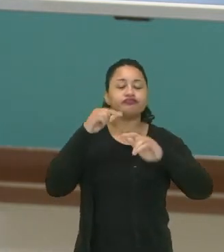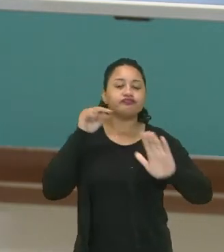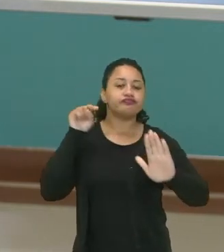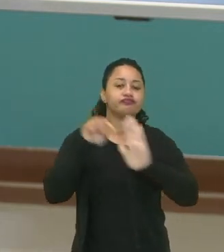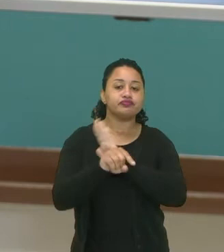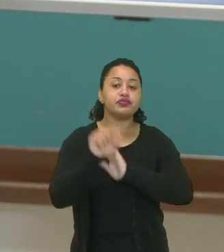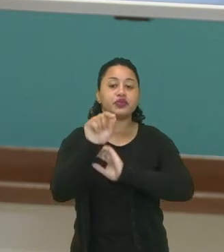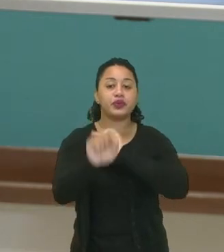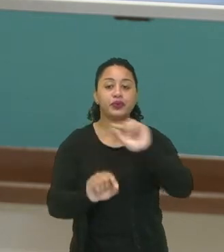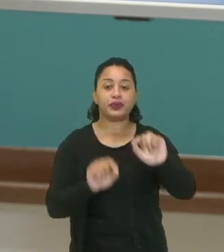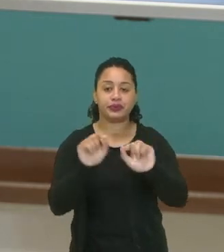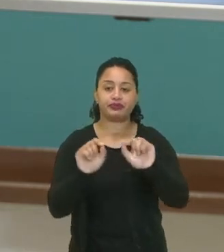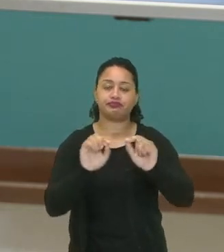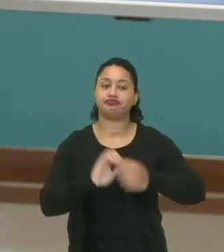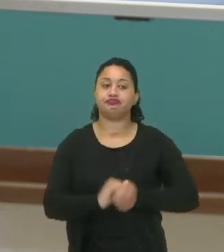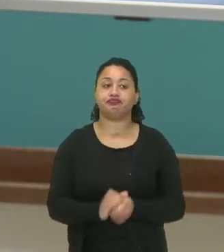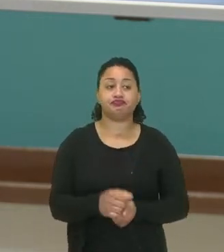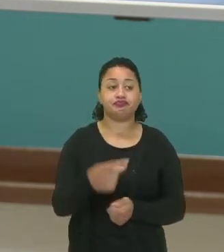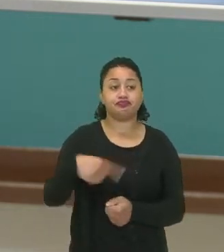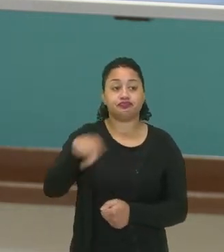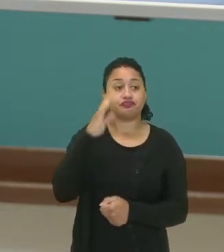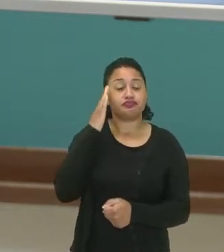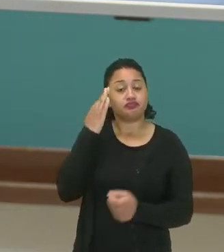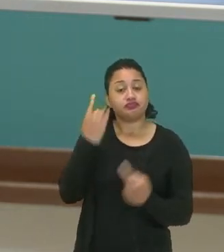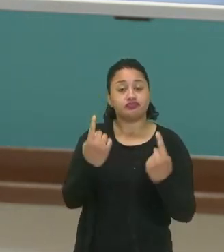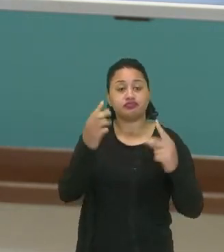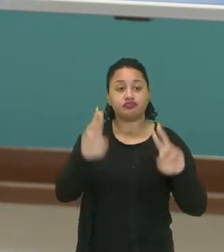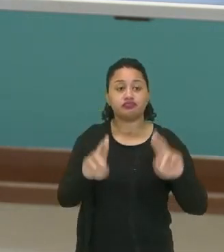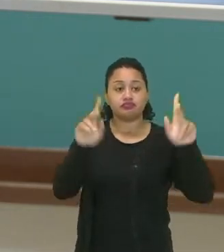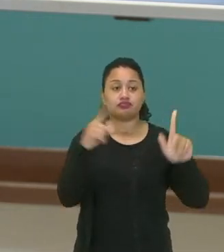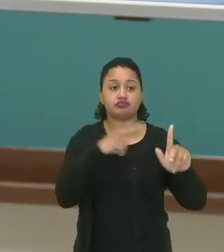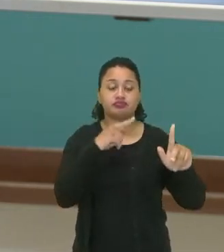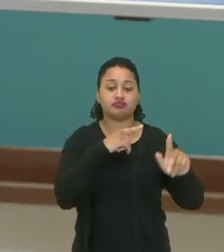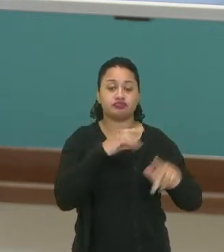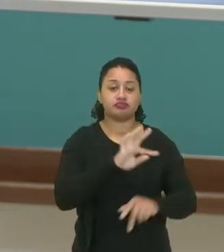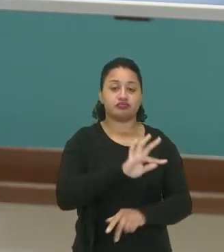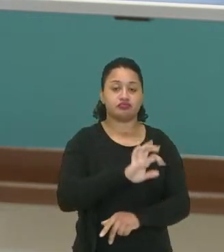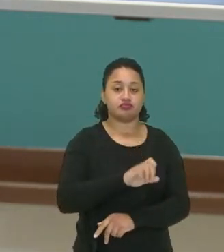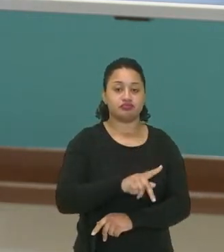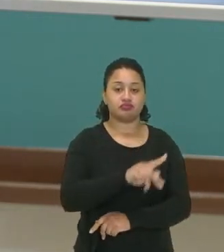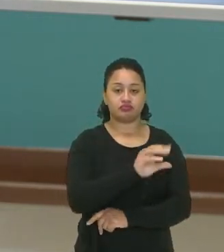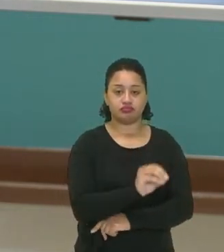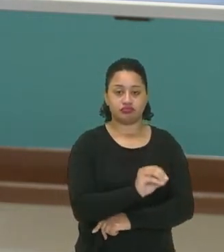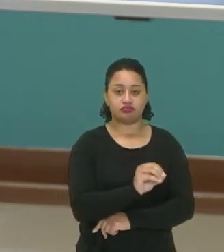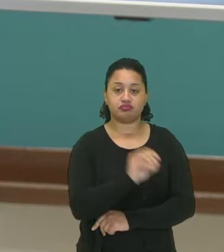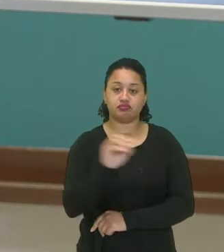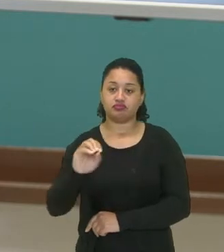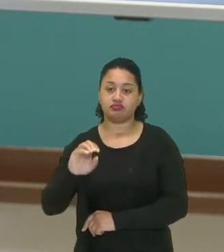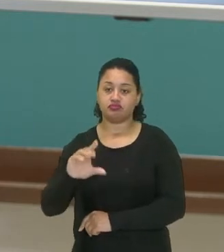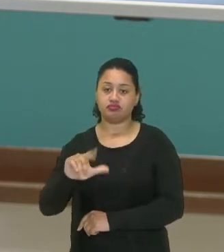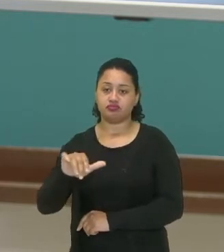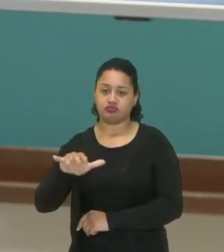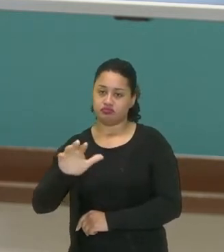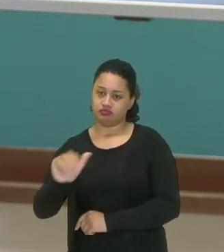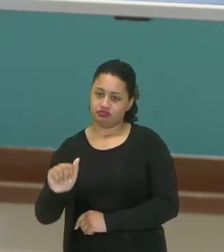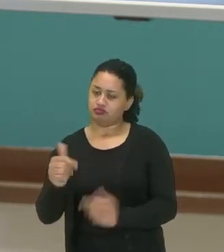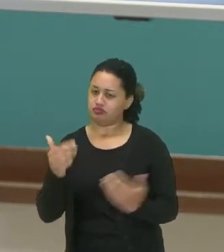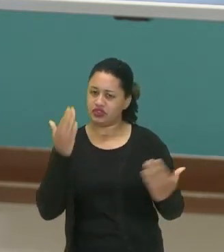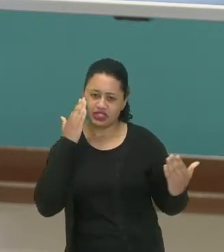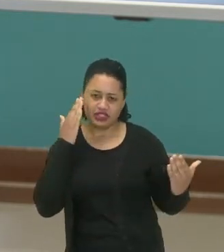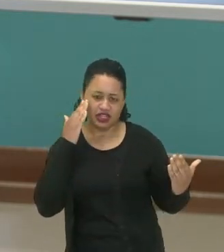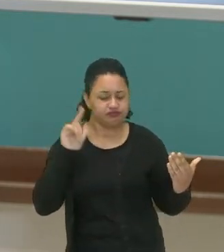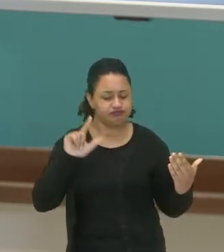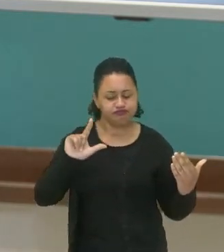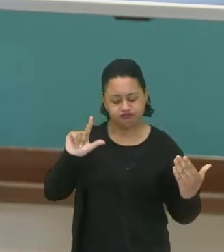aprofundá-las. Vamos ver aqui então. Vocês sabem a diferença então entre tempo e clima? Então, nós vamos ver essa diferença então, dando um passo para trás